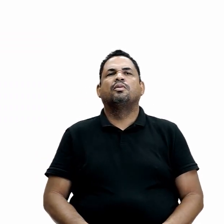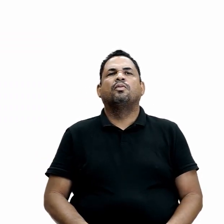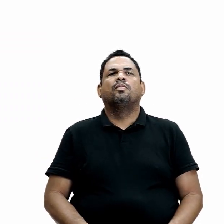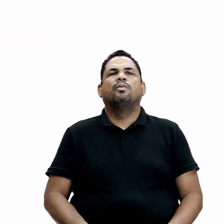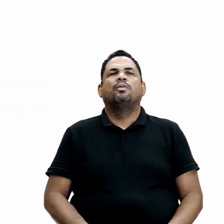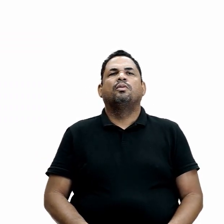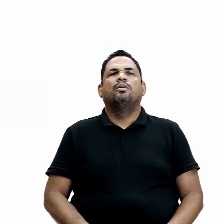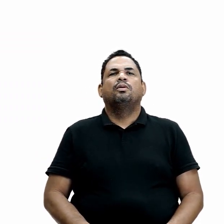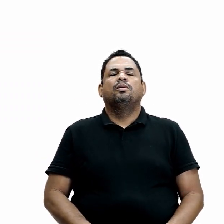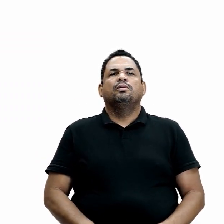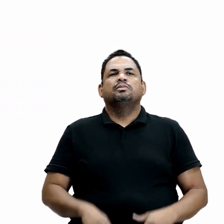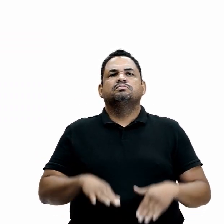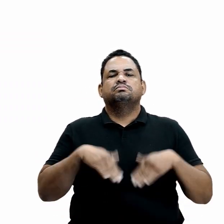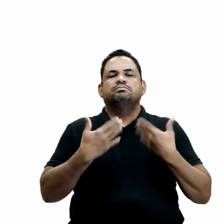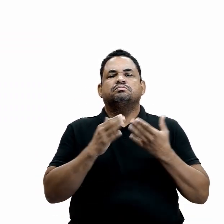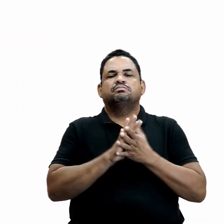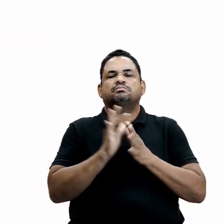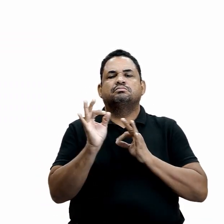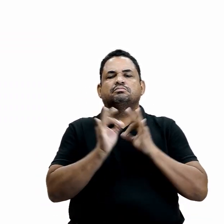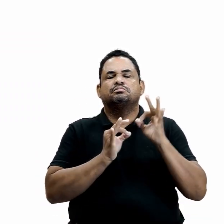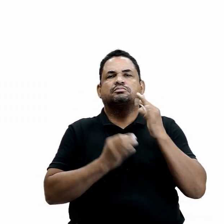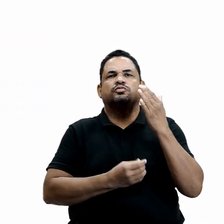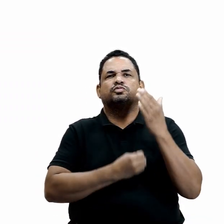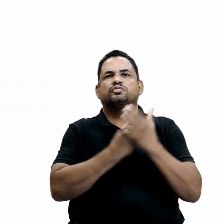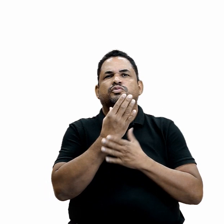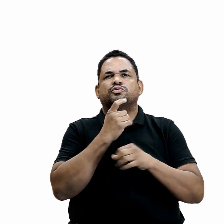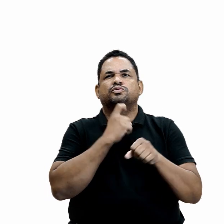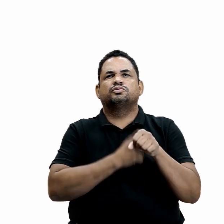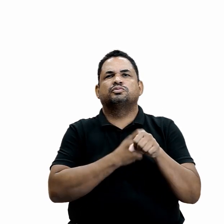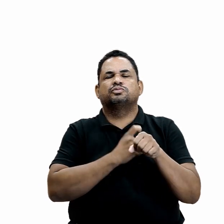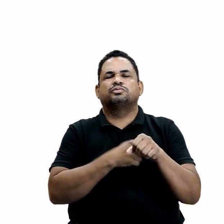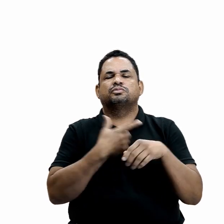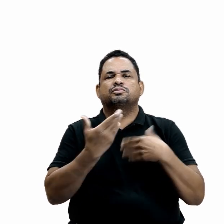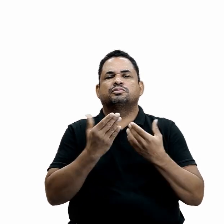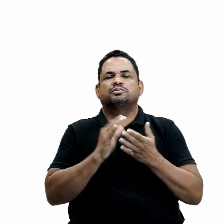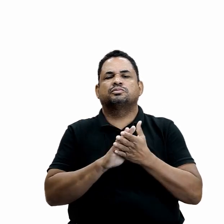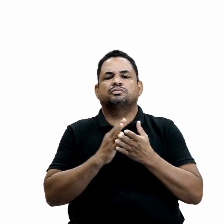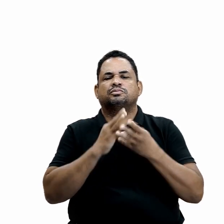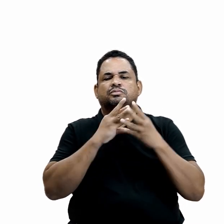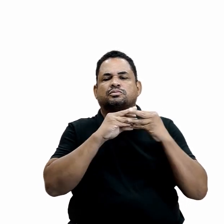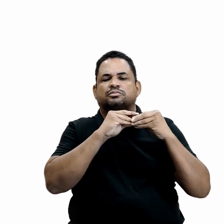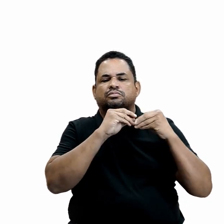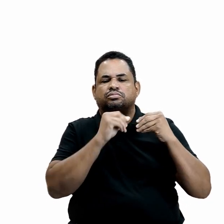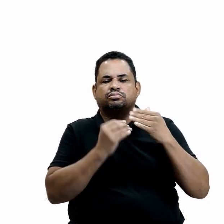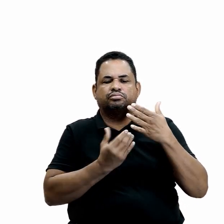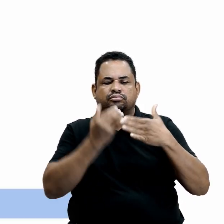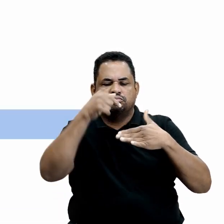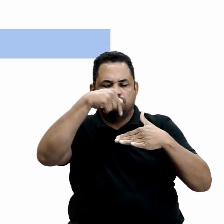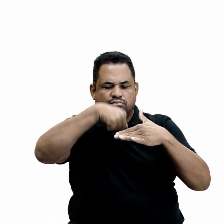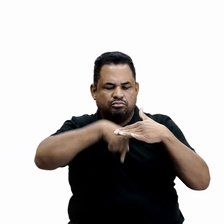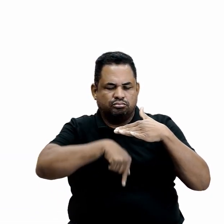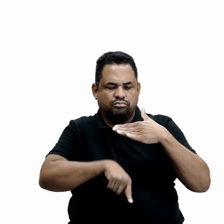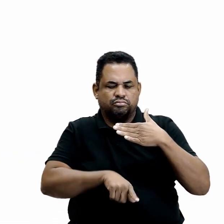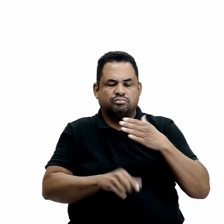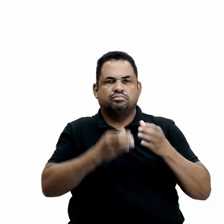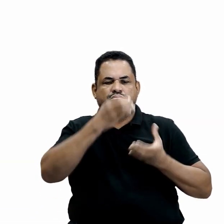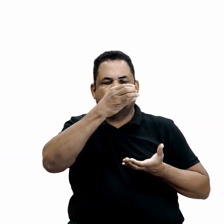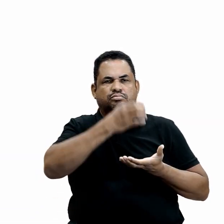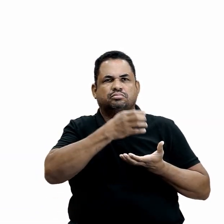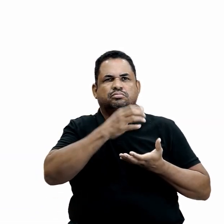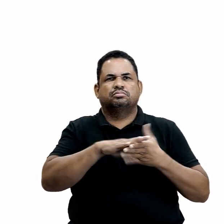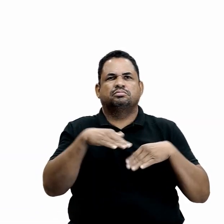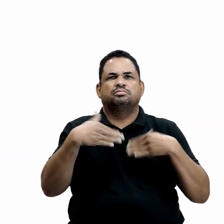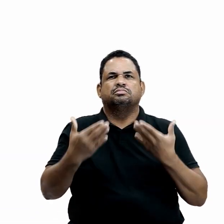Quando há formação de sólido que se precipita, precipita é aquele que se decanta, que vai para o fundo do recipiente. E